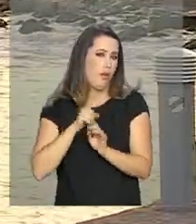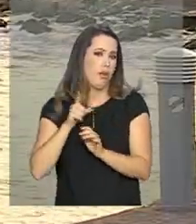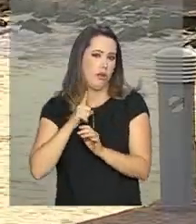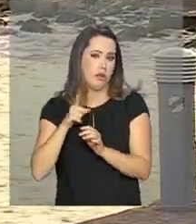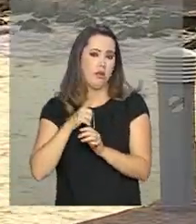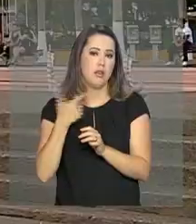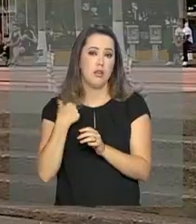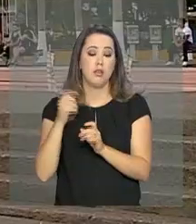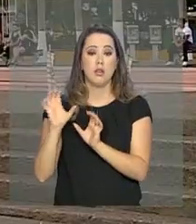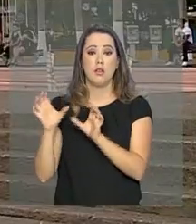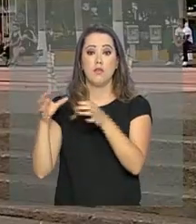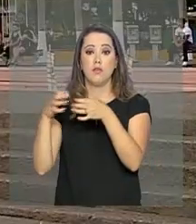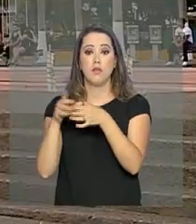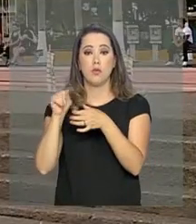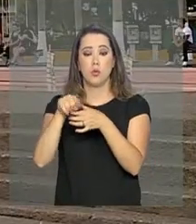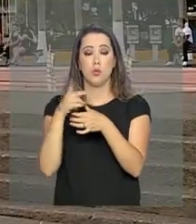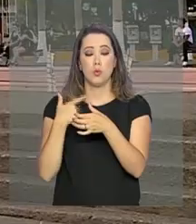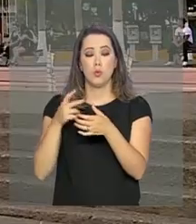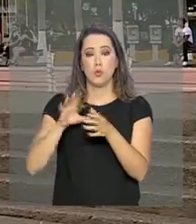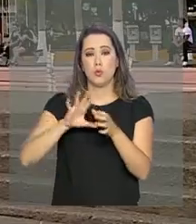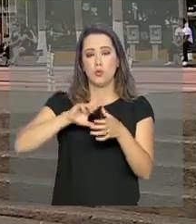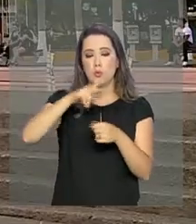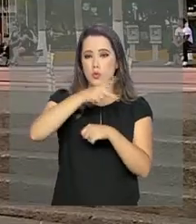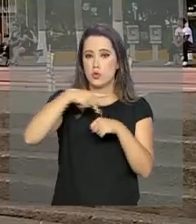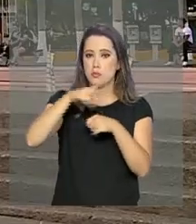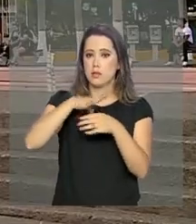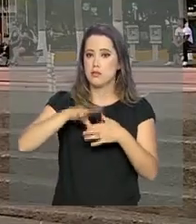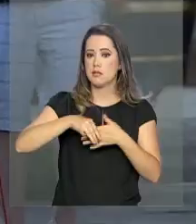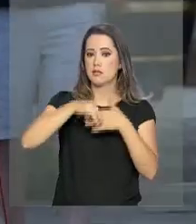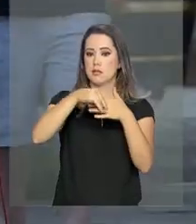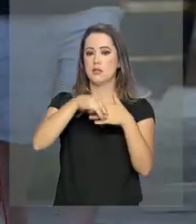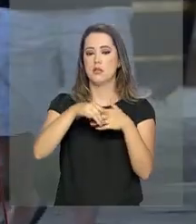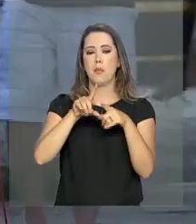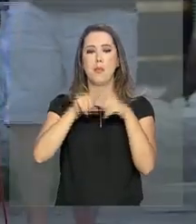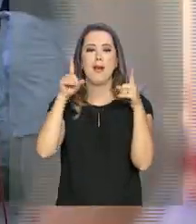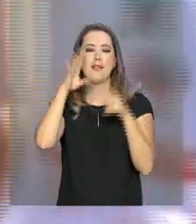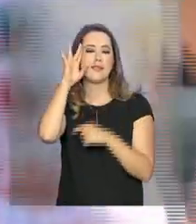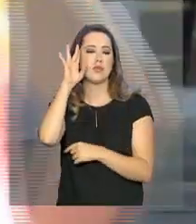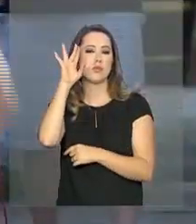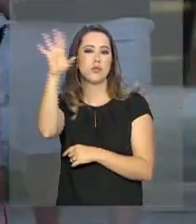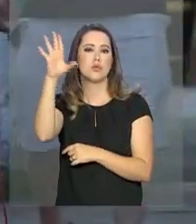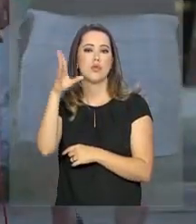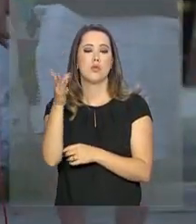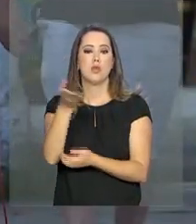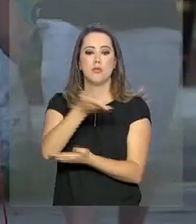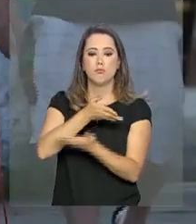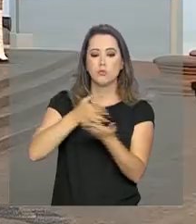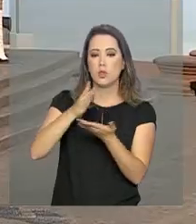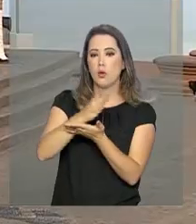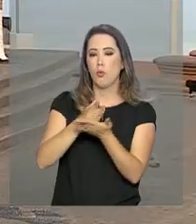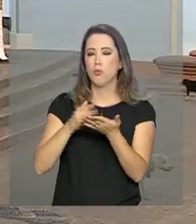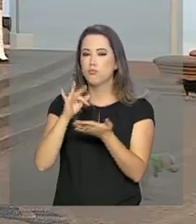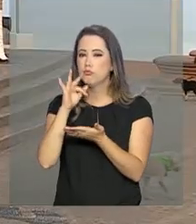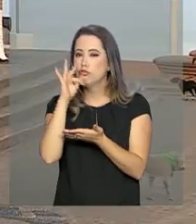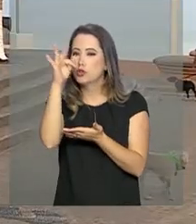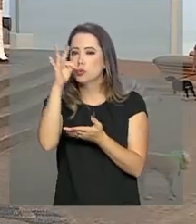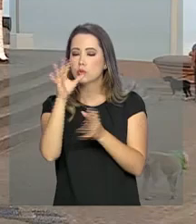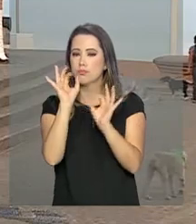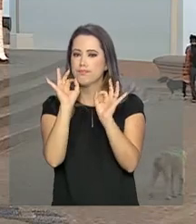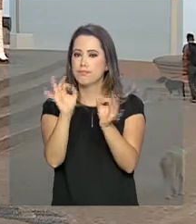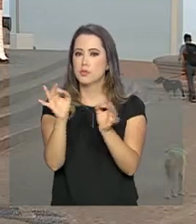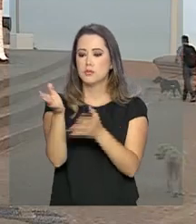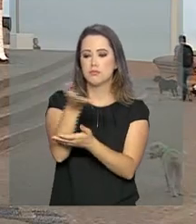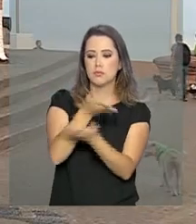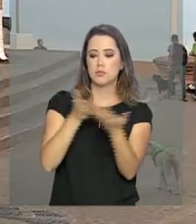península ibérica e que sonha em ter também um futuro compartilhado que o diga o povo mexicano mesmo em outro hemisfério